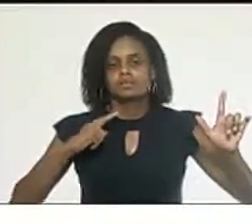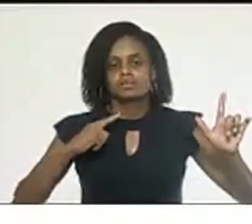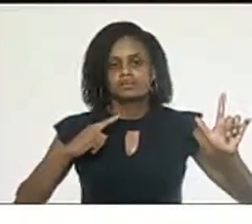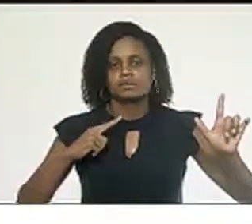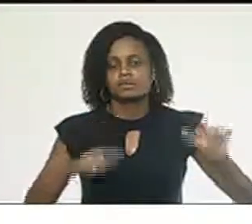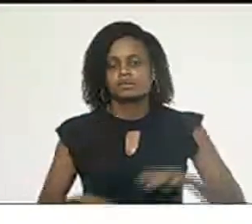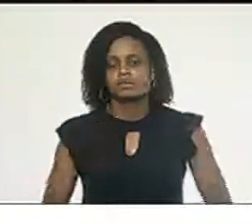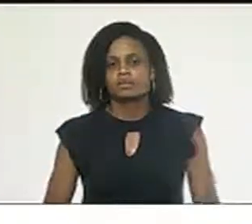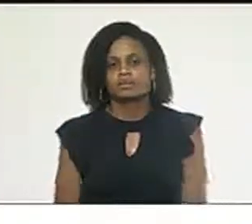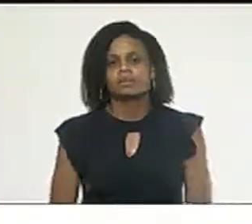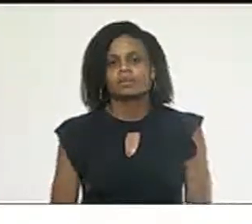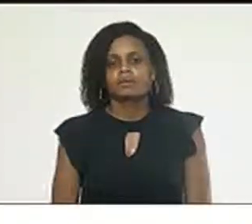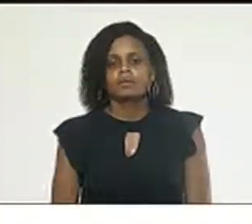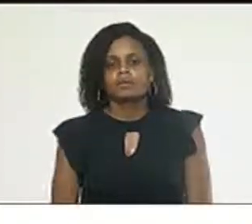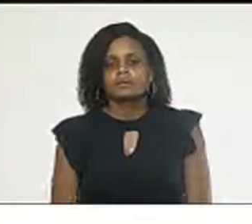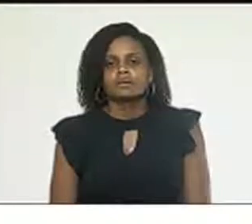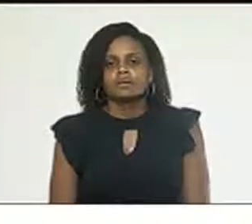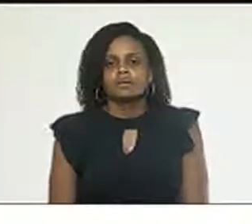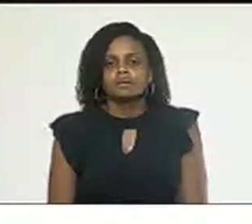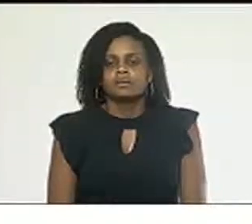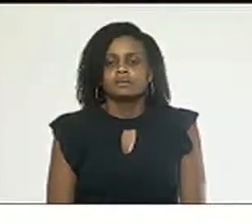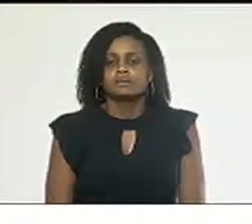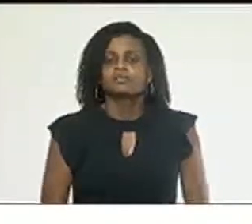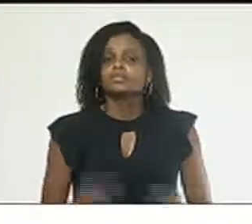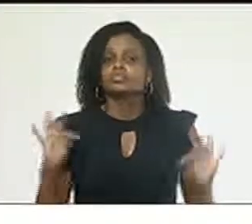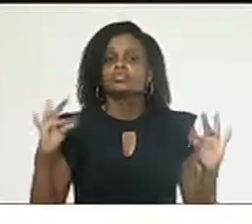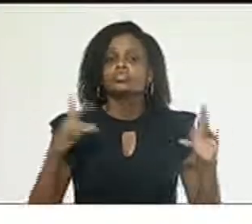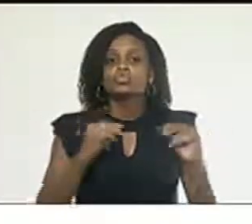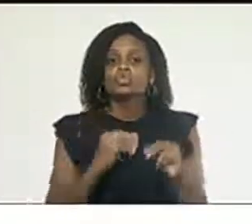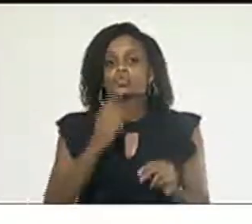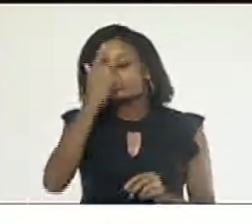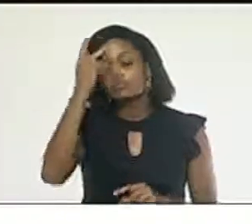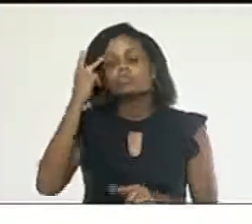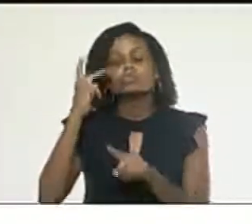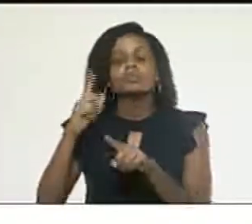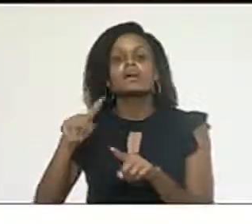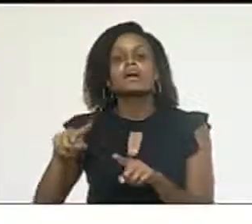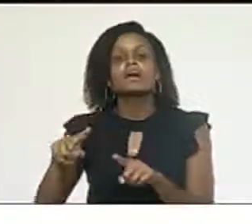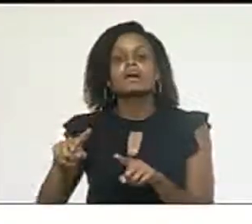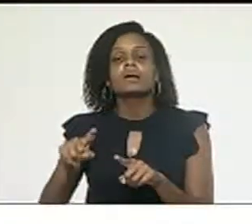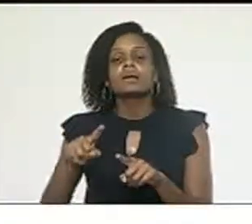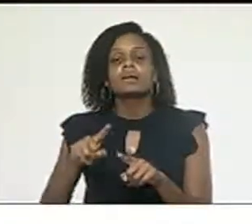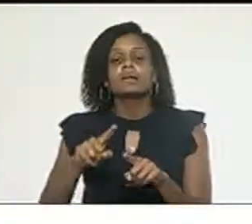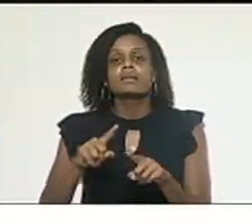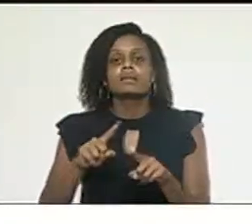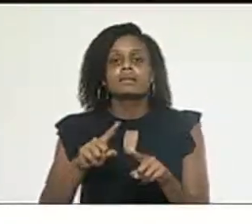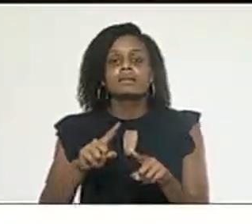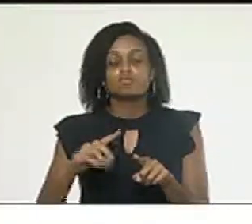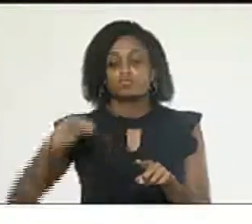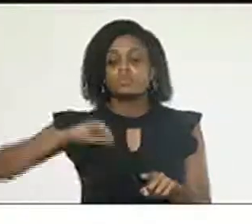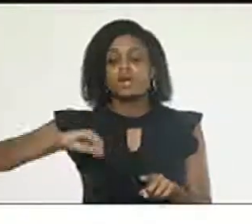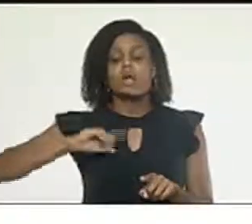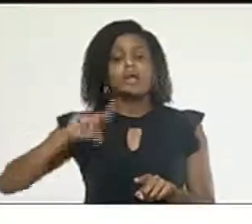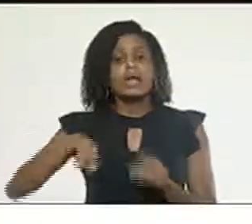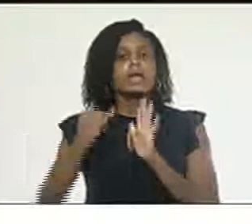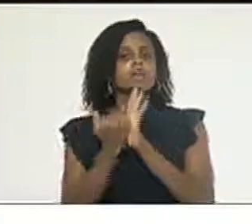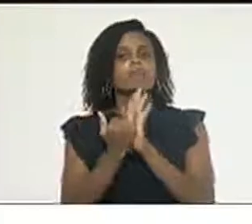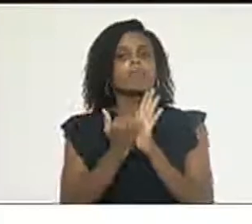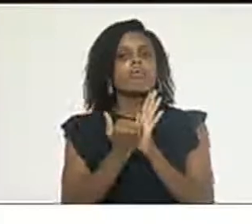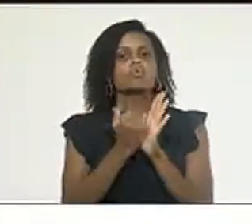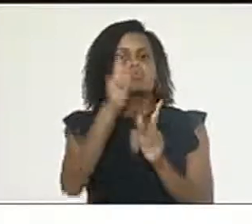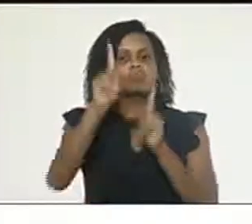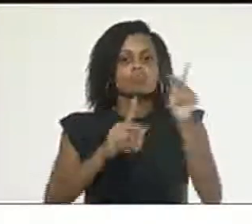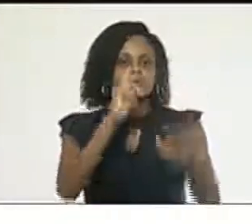a todos aqueles que vivem às custas dos contribuintes, é mais do que uma